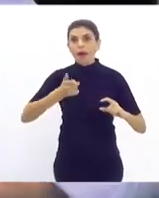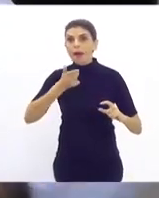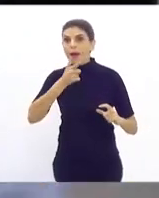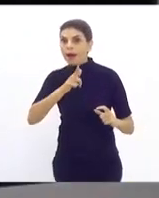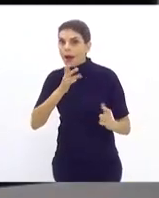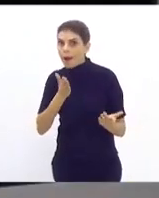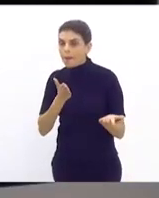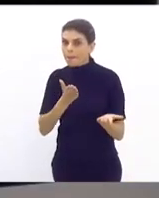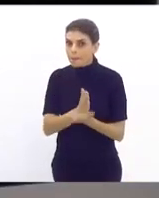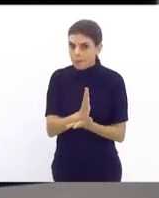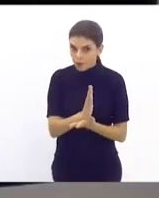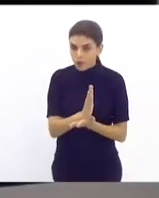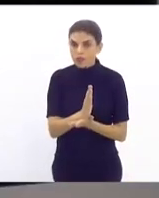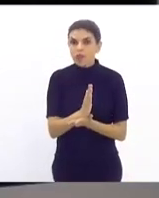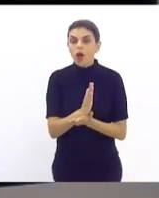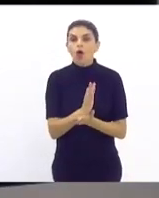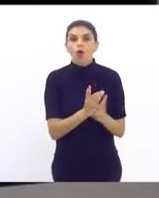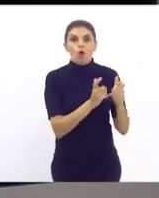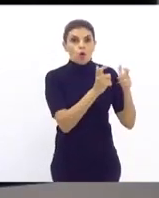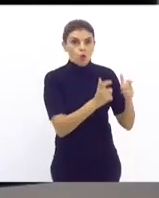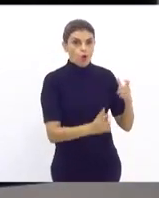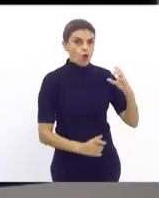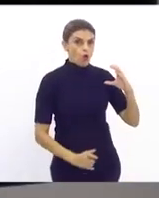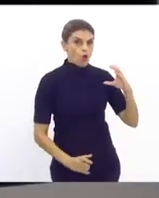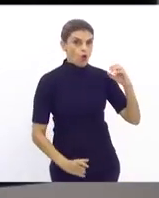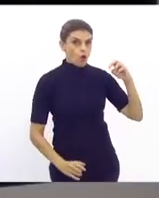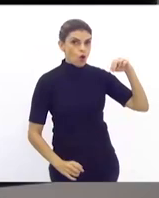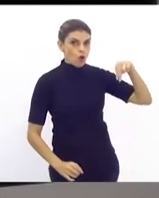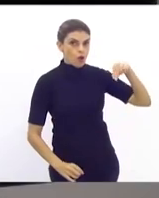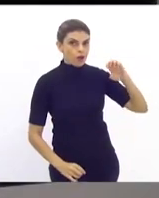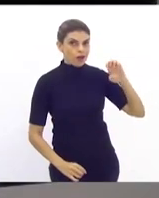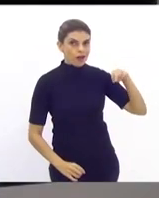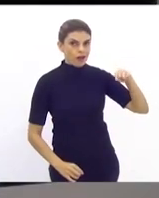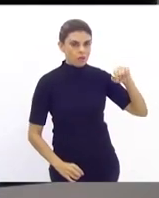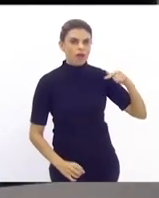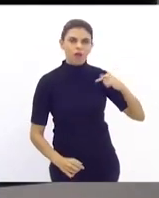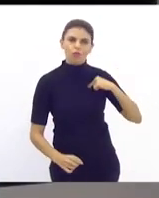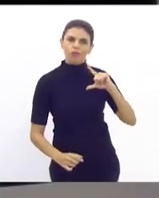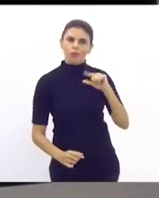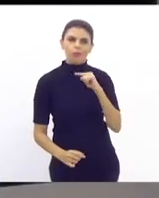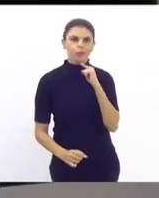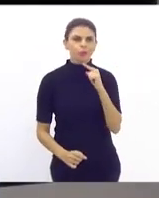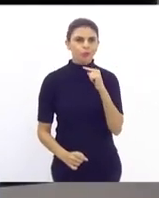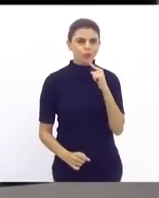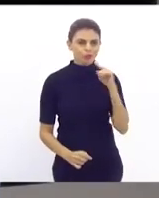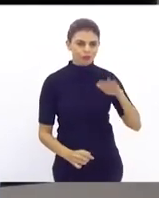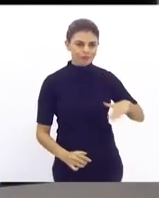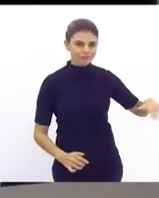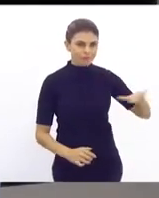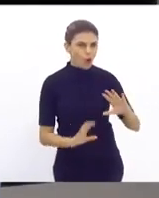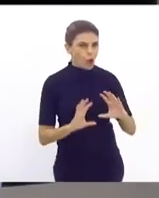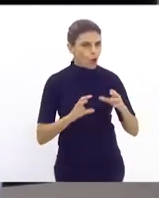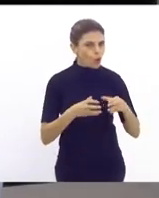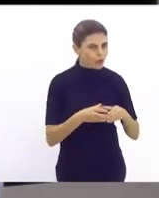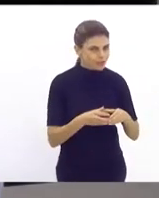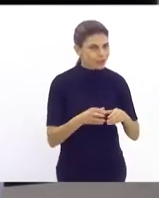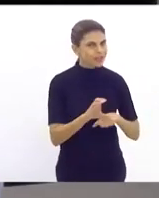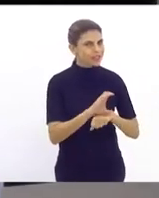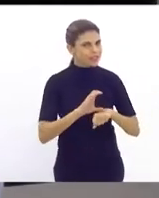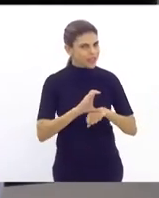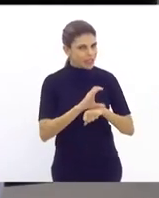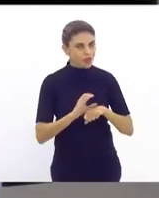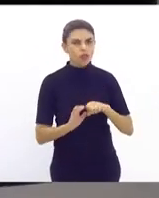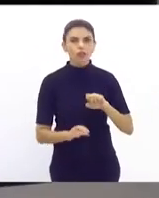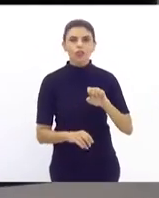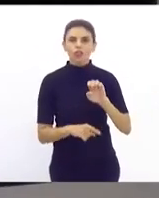do CONEMA. Eu confesso que eu tenho alguma dúvida a respeito, porque o CONEMA, o Conselho Estadual do Meio Ambiente, é um